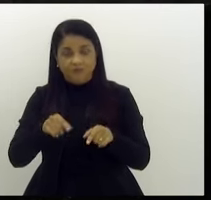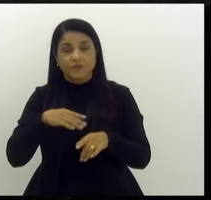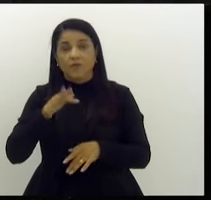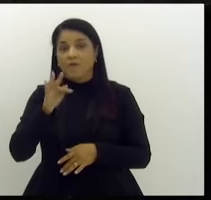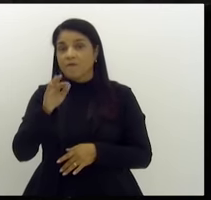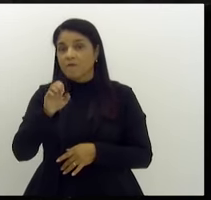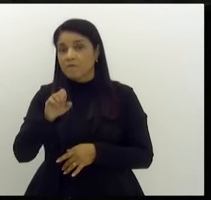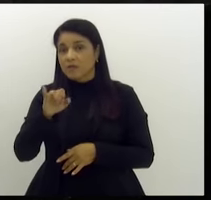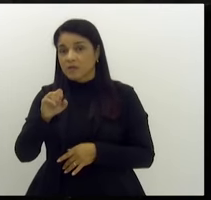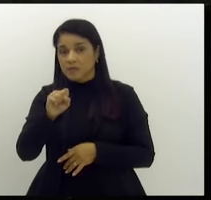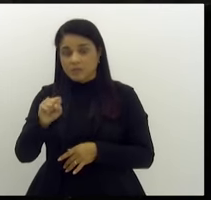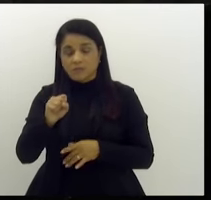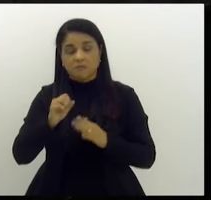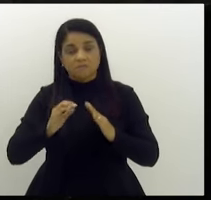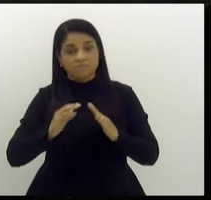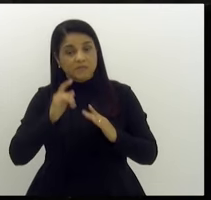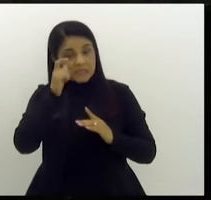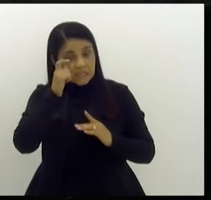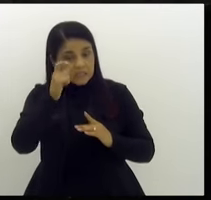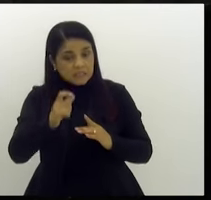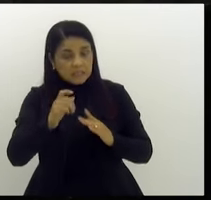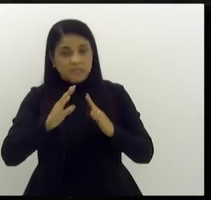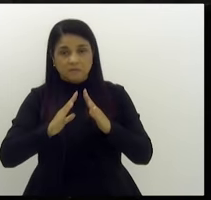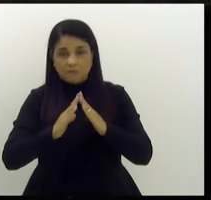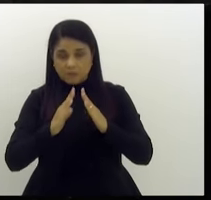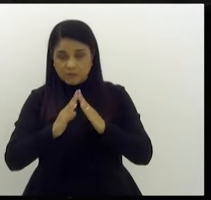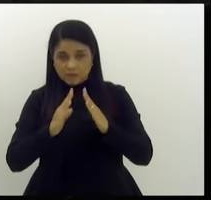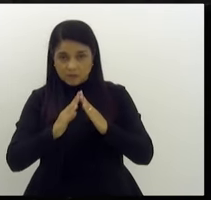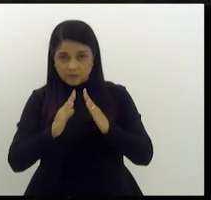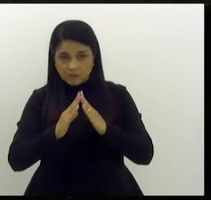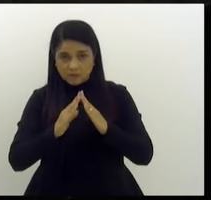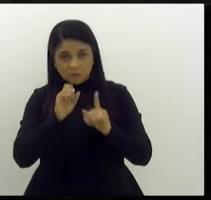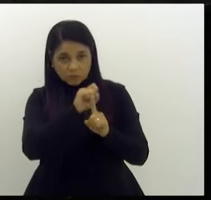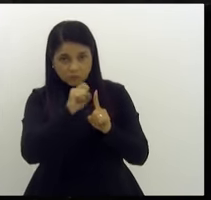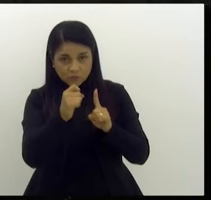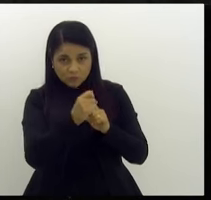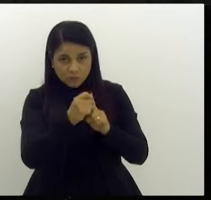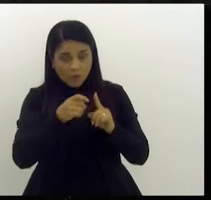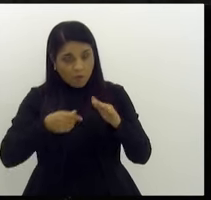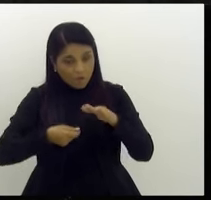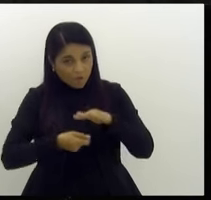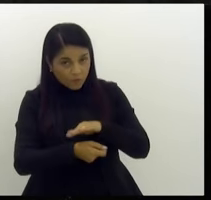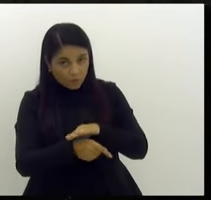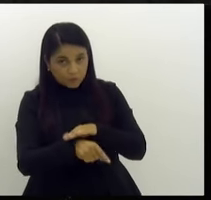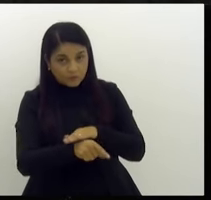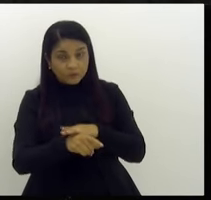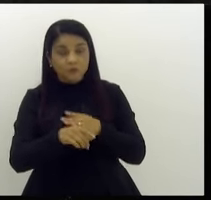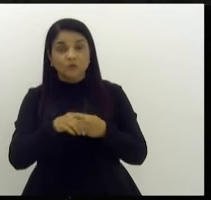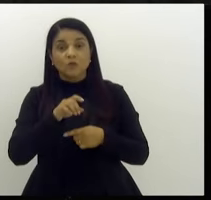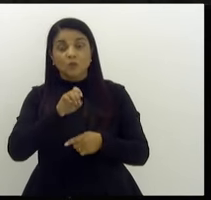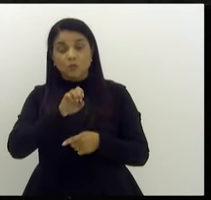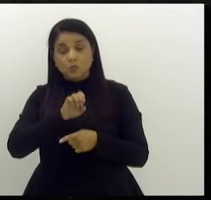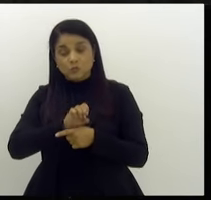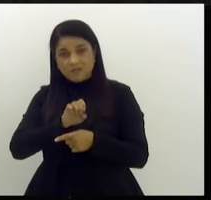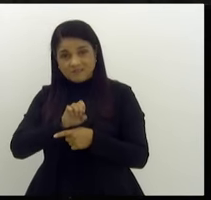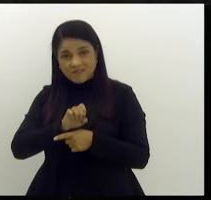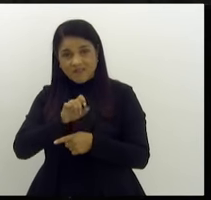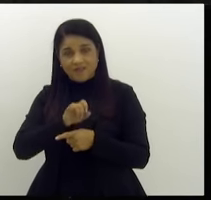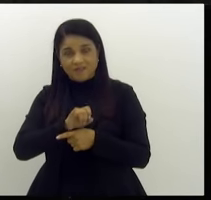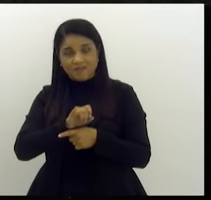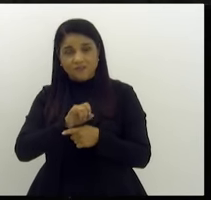exemplo que é o fundo de habitação de interesse social a gente fala de um a partir de um estado que tem um dos maiores